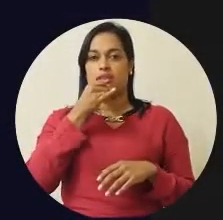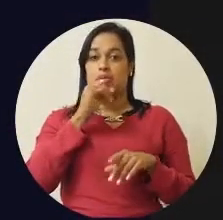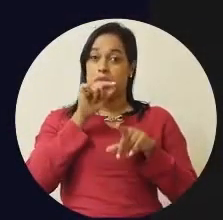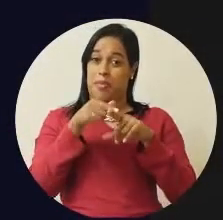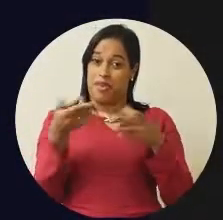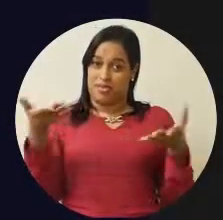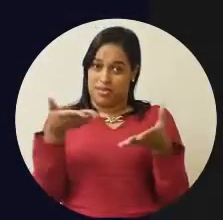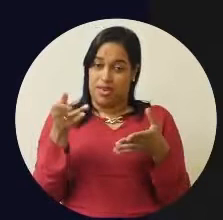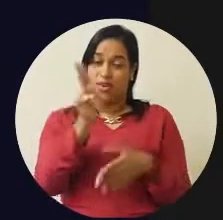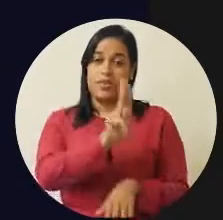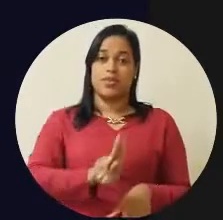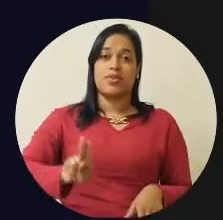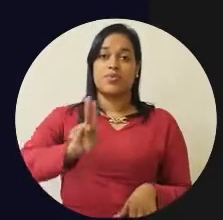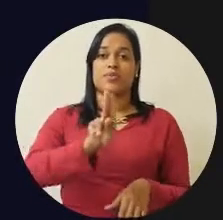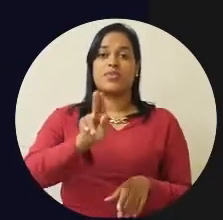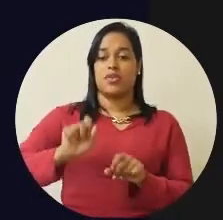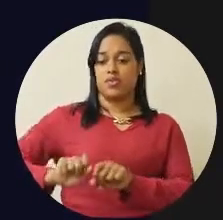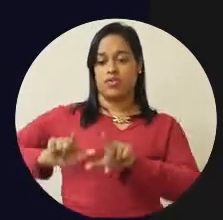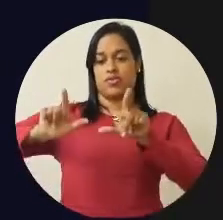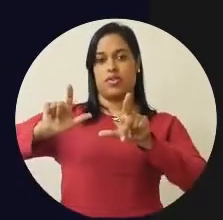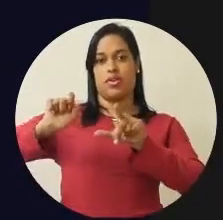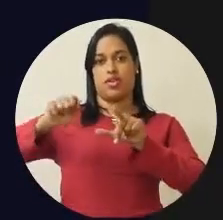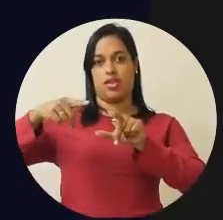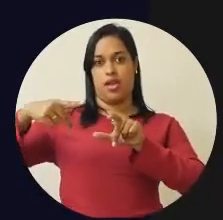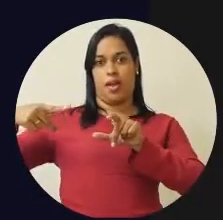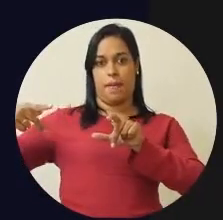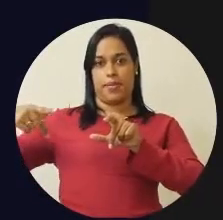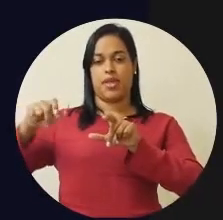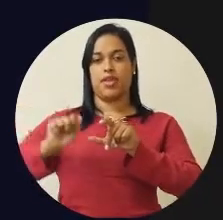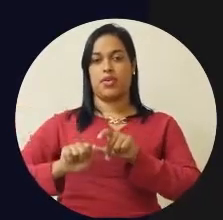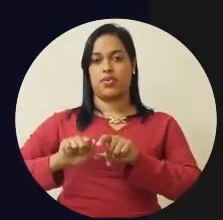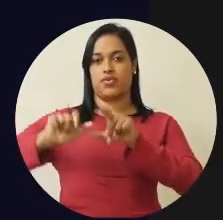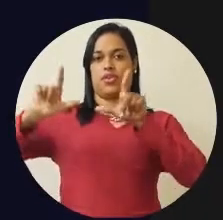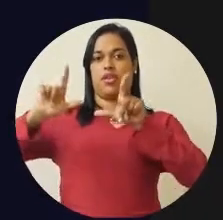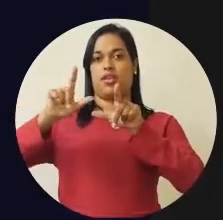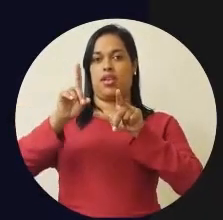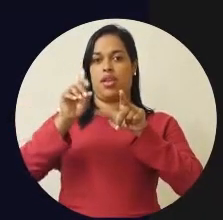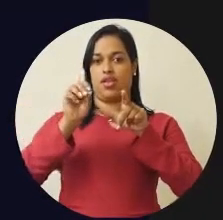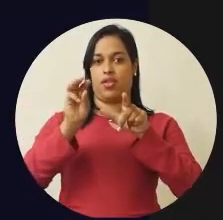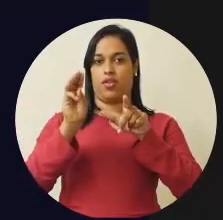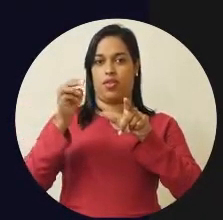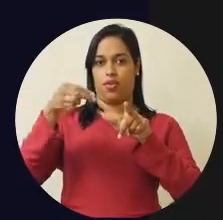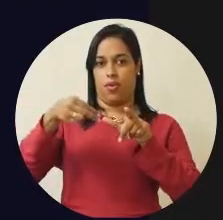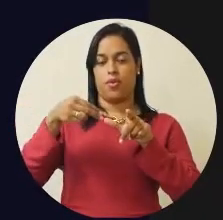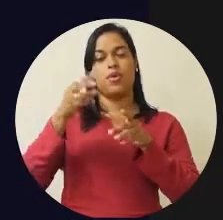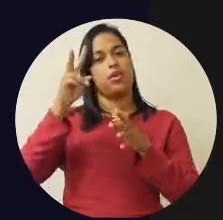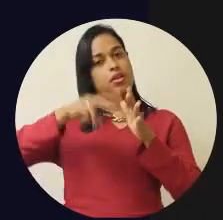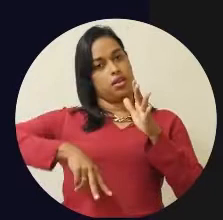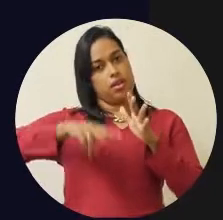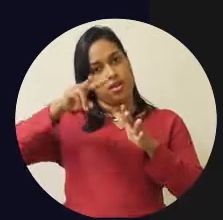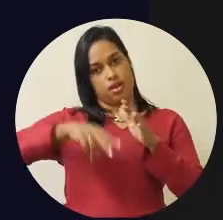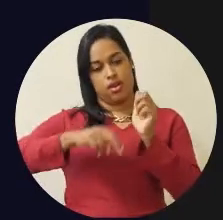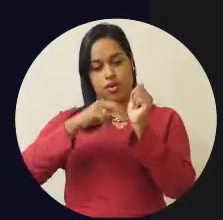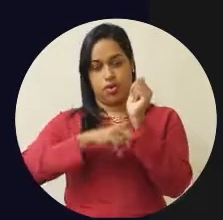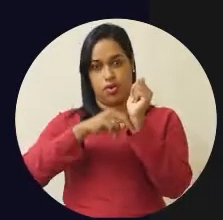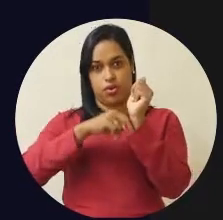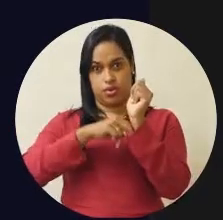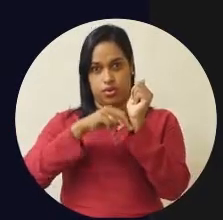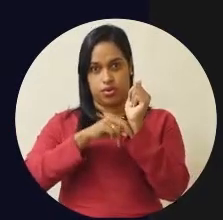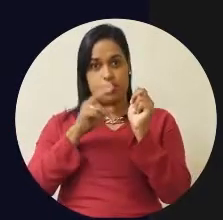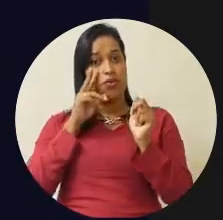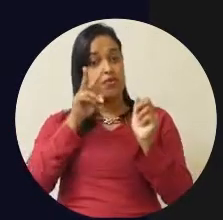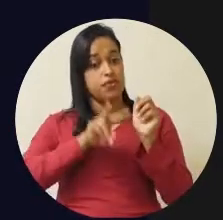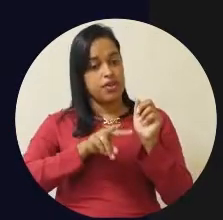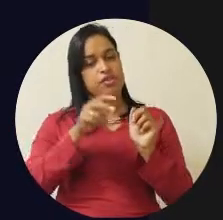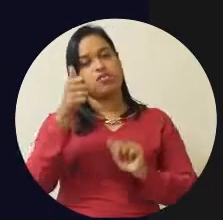dessa vez utilizando o slide up e o slide down, certo? Então, leia o código,